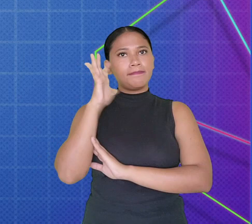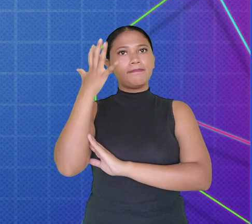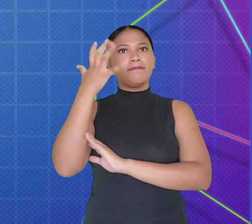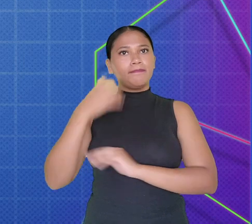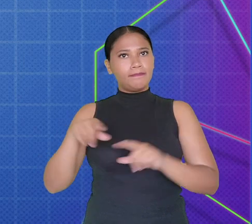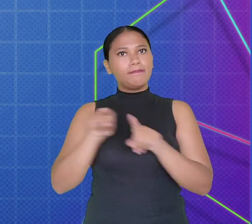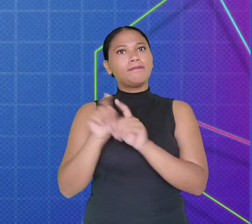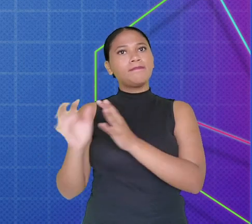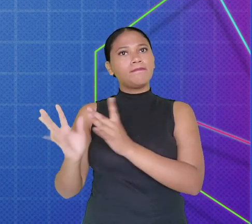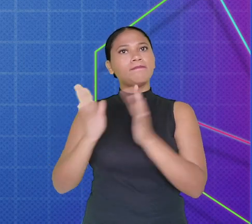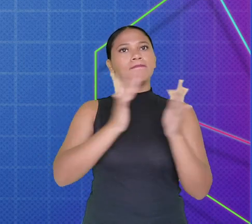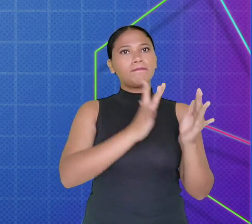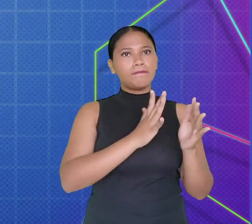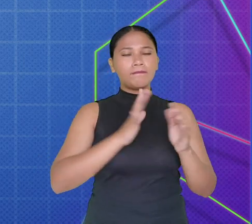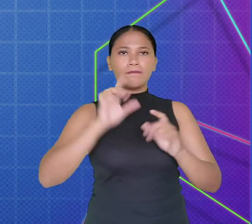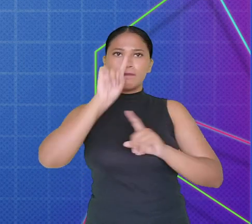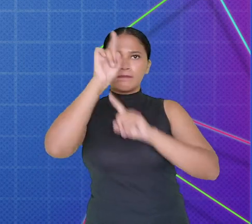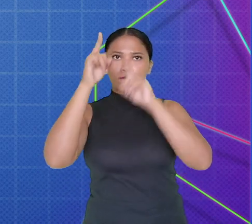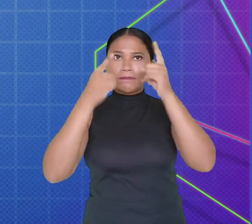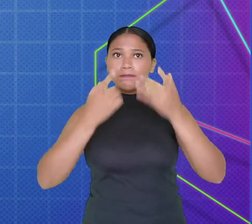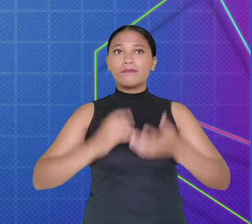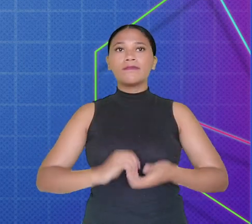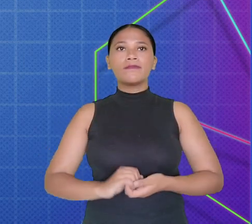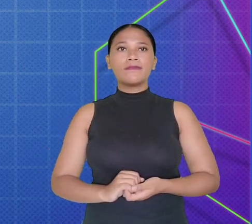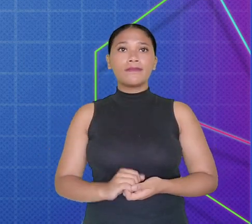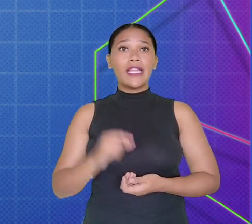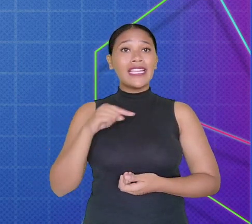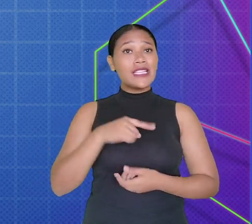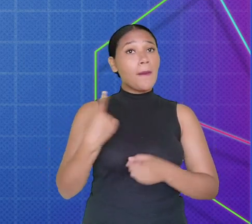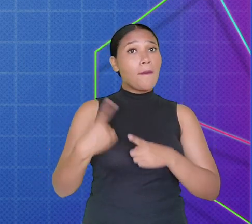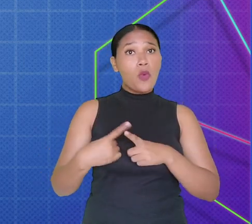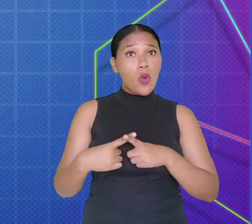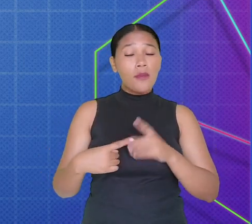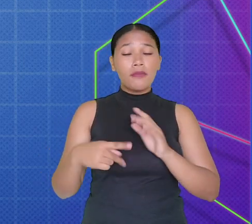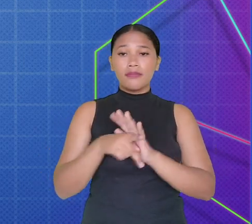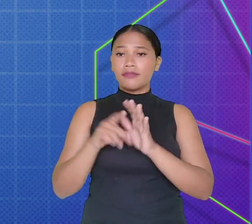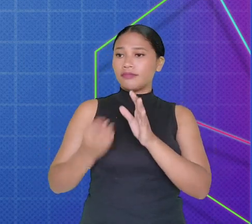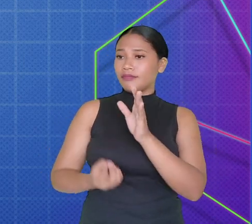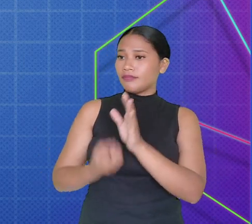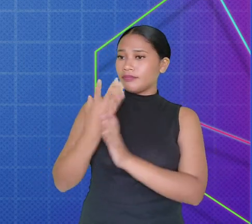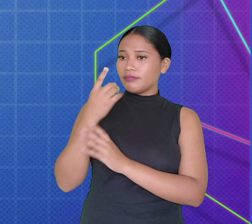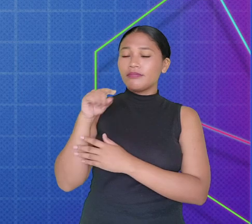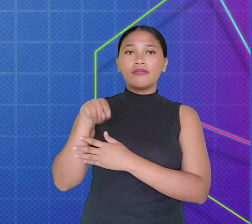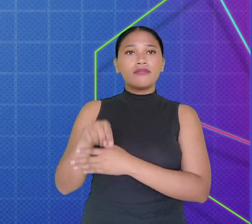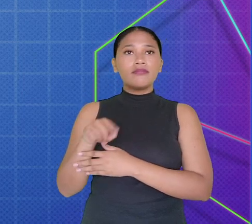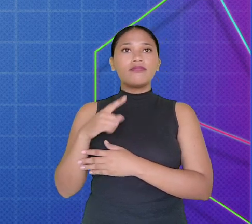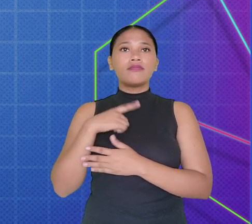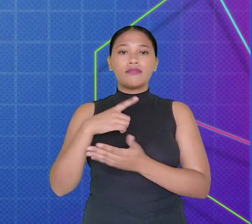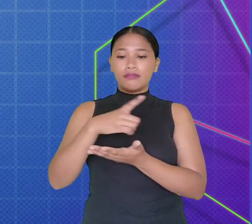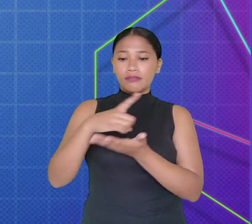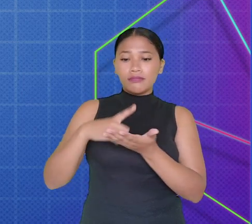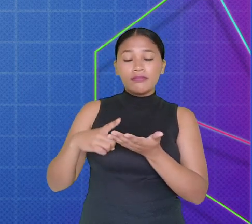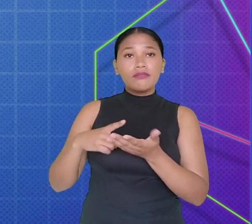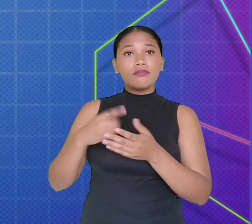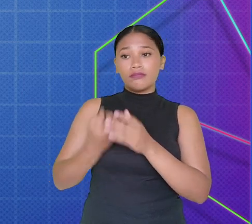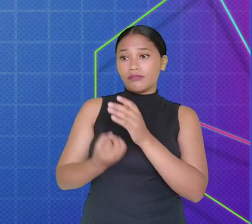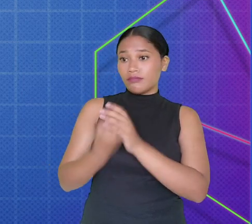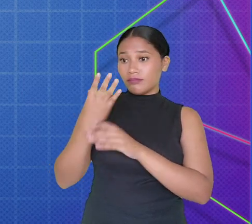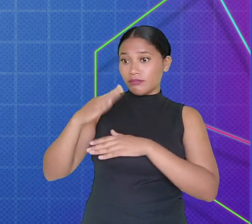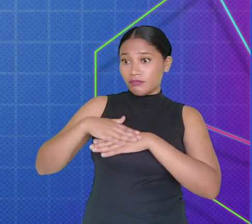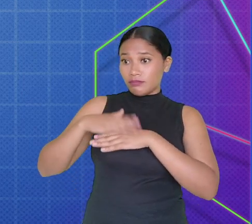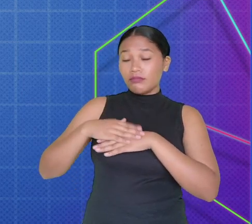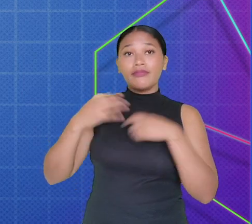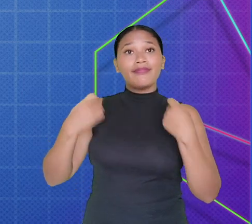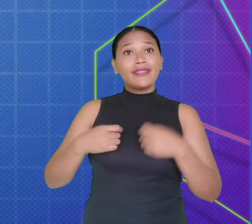jogos e na tomada de decisões durante o processo de desenvolvimento. Isso porque, ao criar interações orgânicas, os